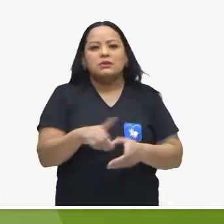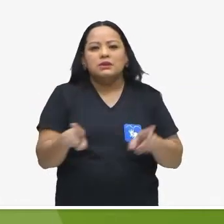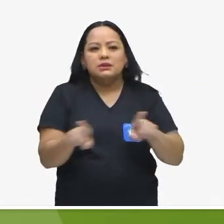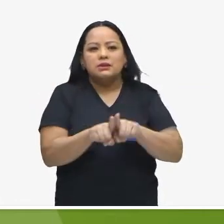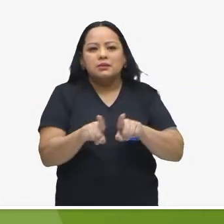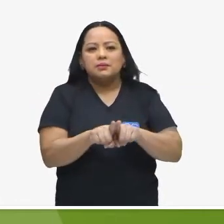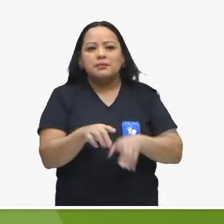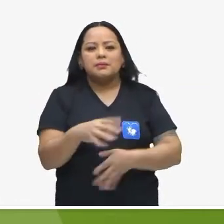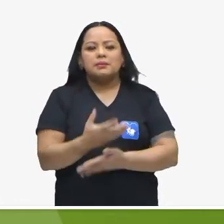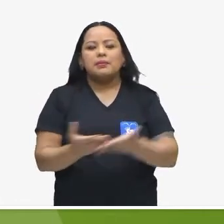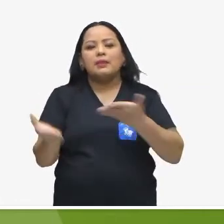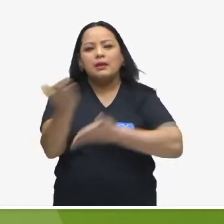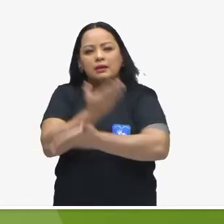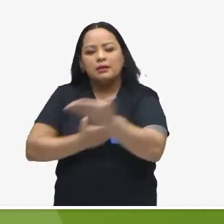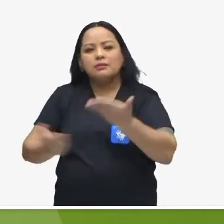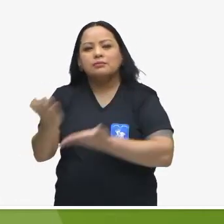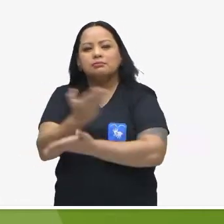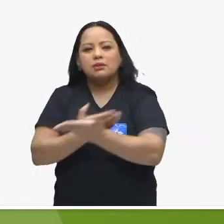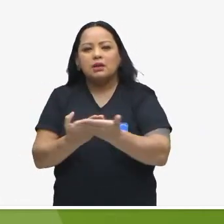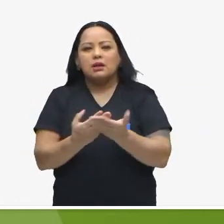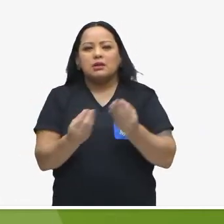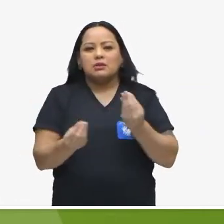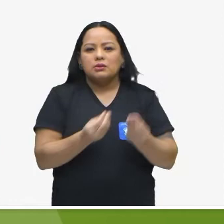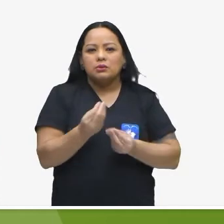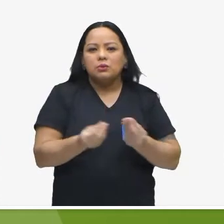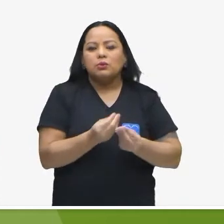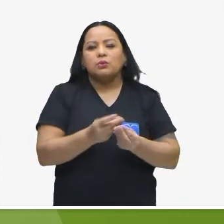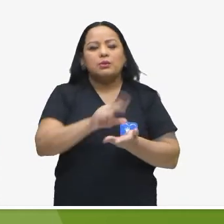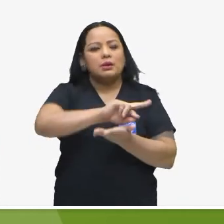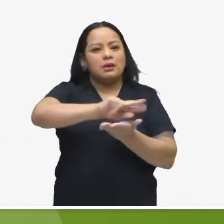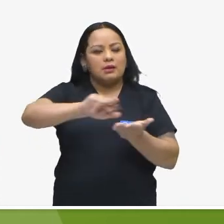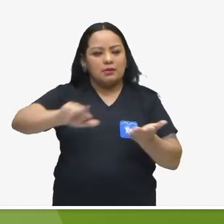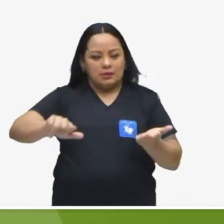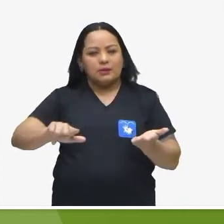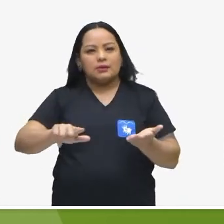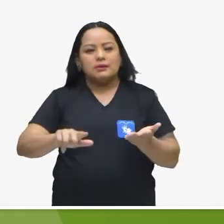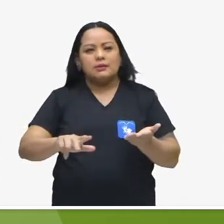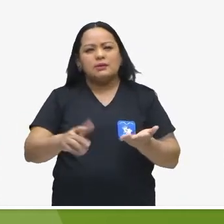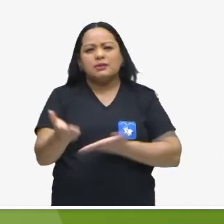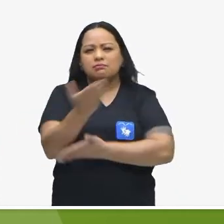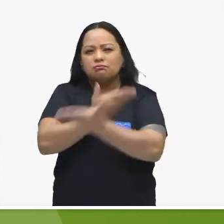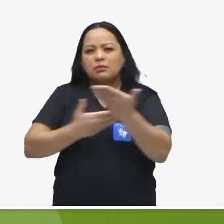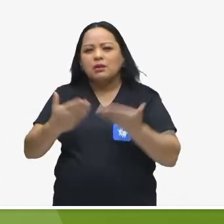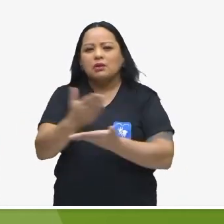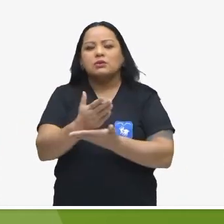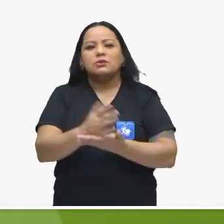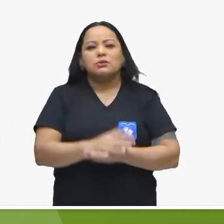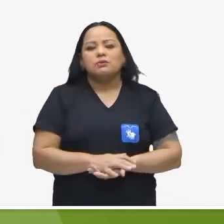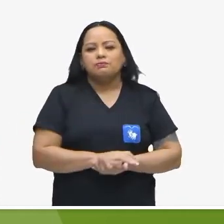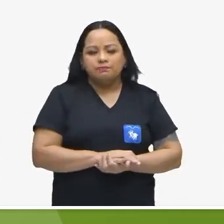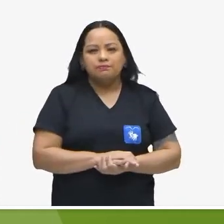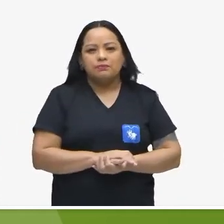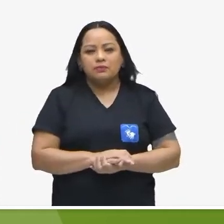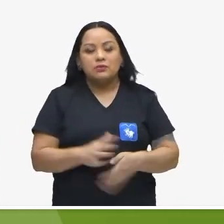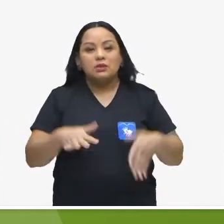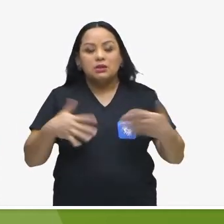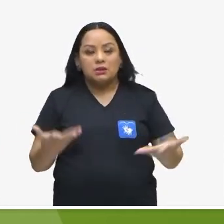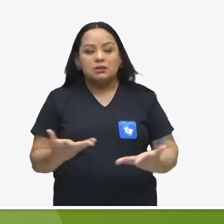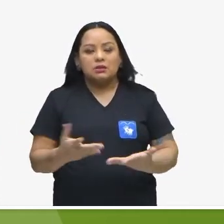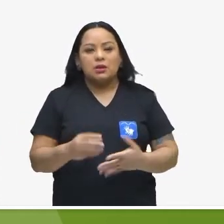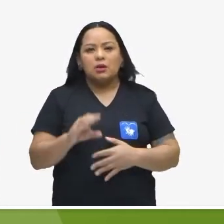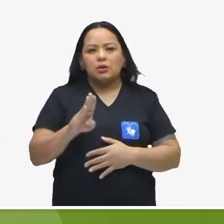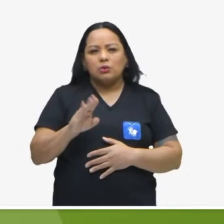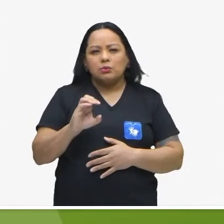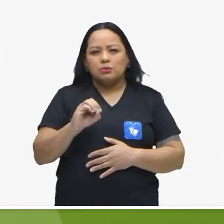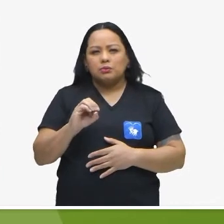que interagem através das mais variadas relações ecológicas. Então, bio vem